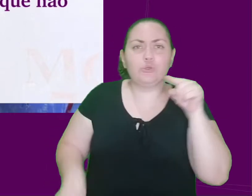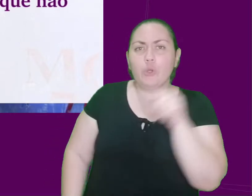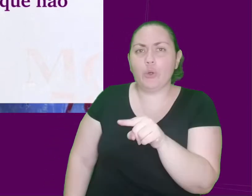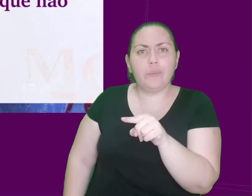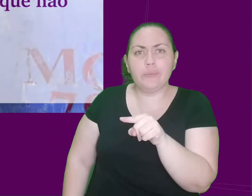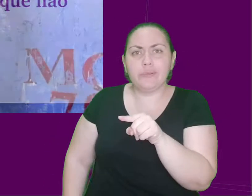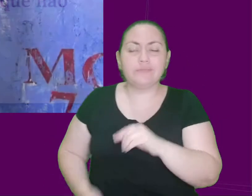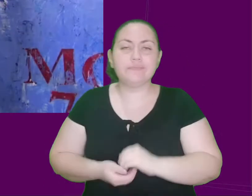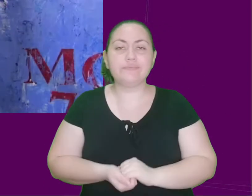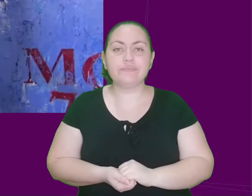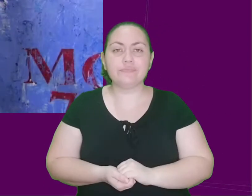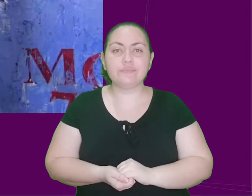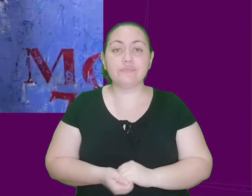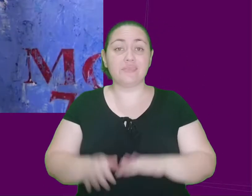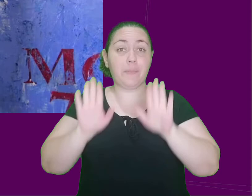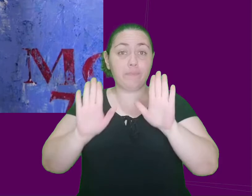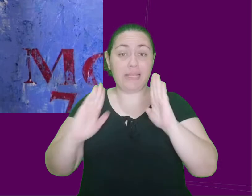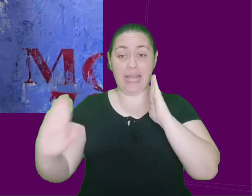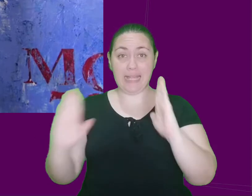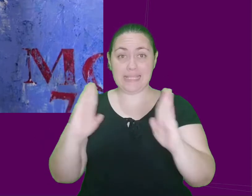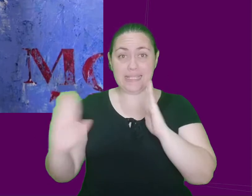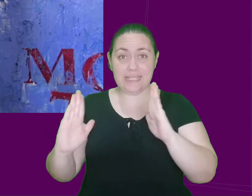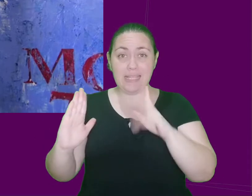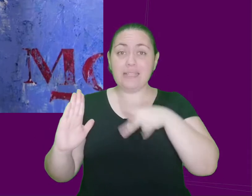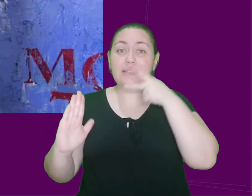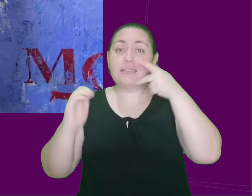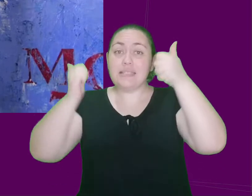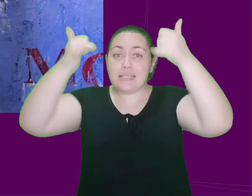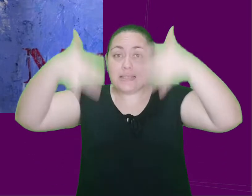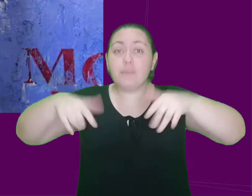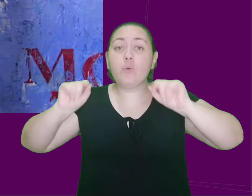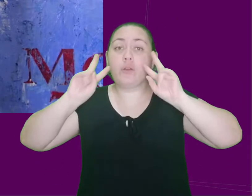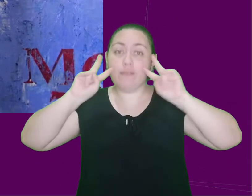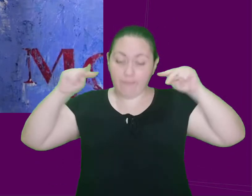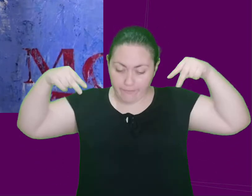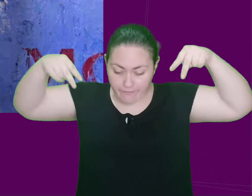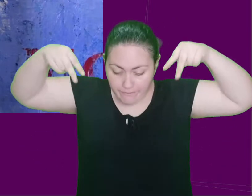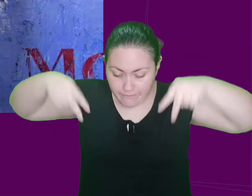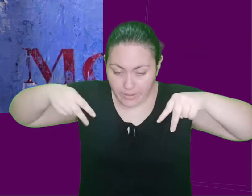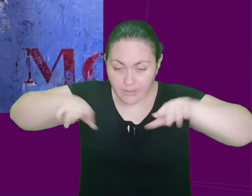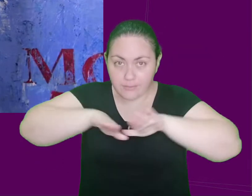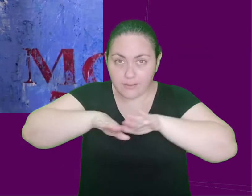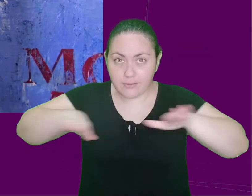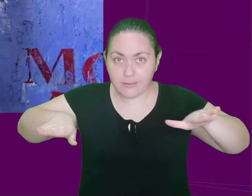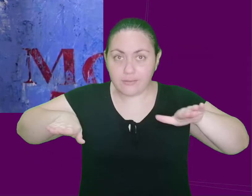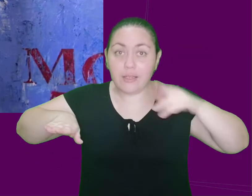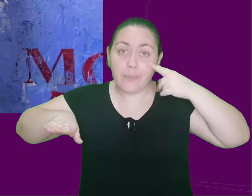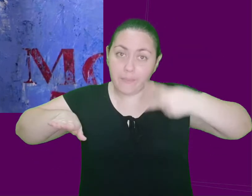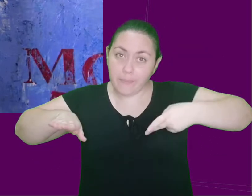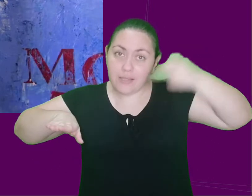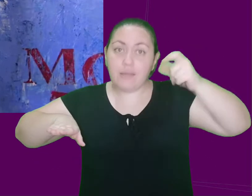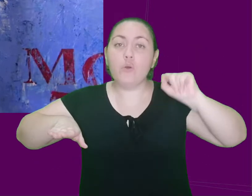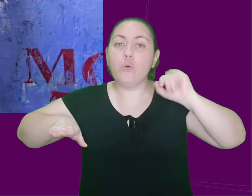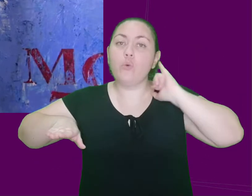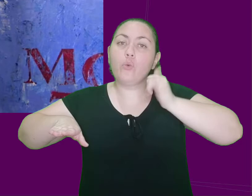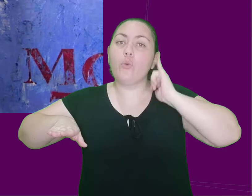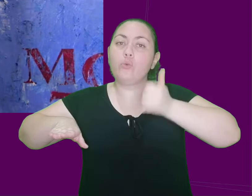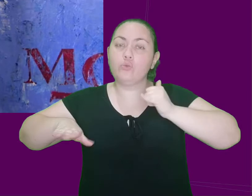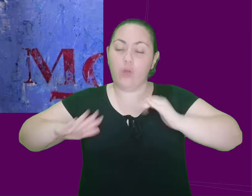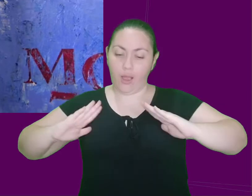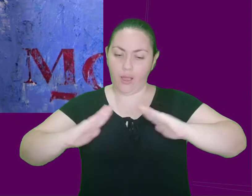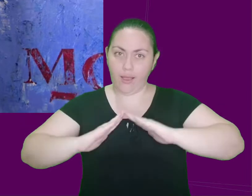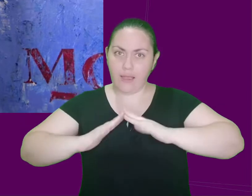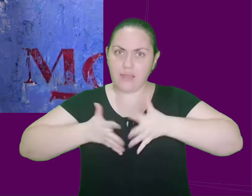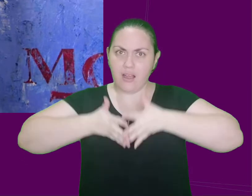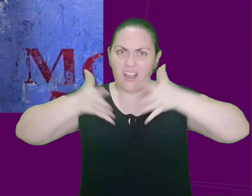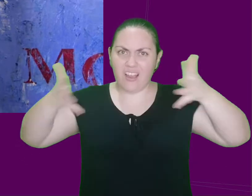ele. Mas a cena é apresentada de cima. Nesse retrato, o narrador nos mostra uma casa grande,